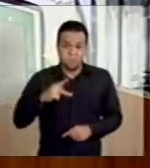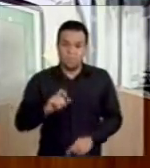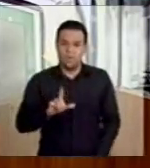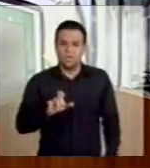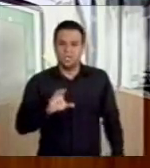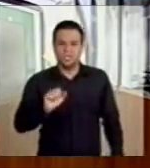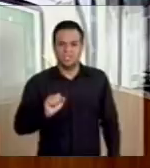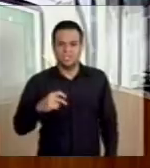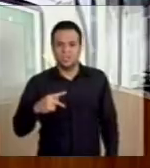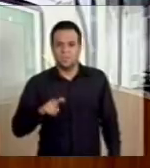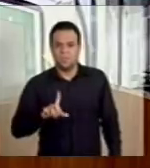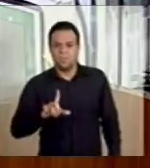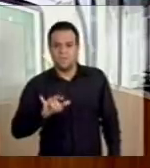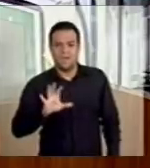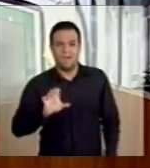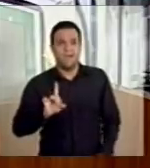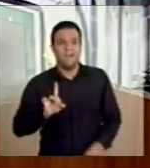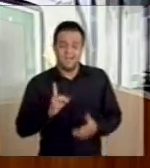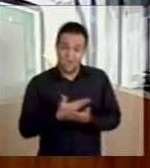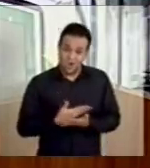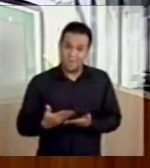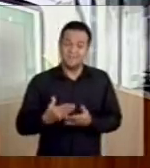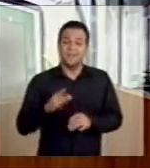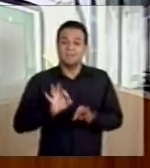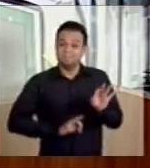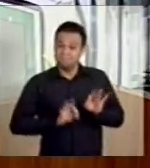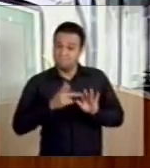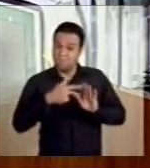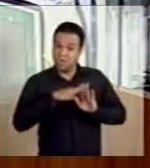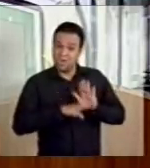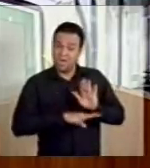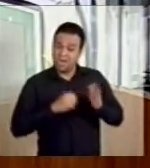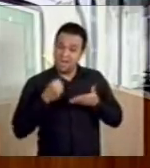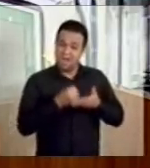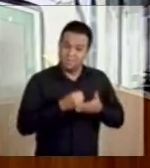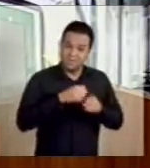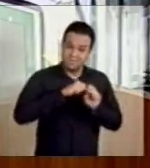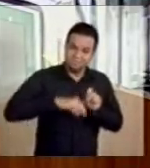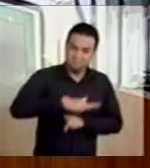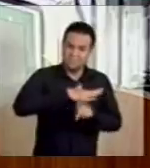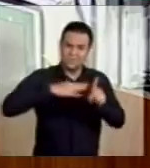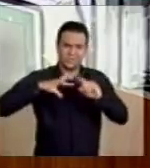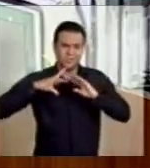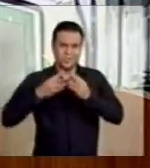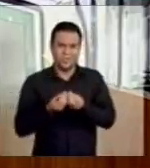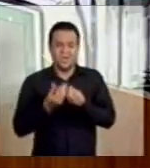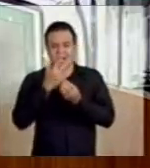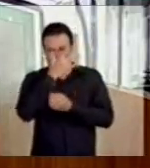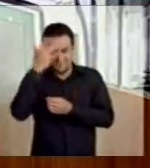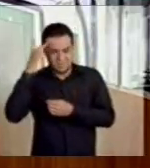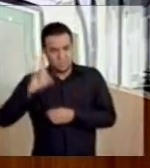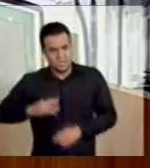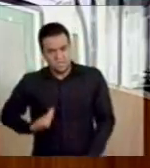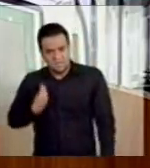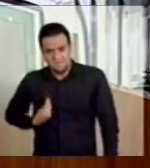finalmente, implementar programas focalizados para apoiar socialmente todas as pessoas que vivem